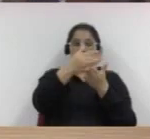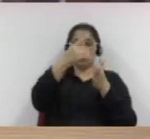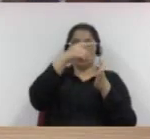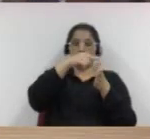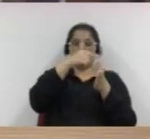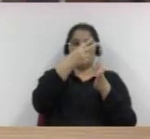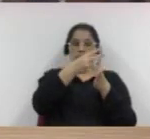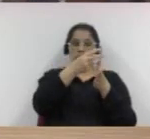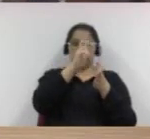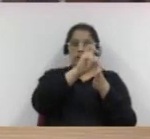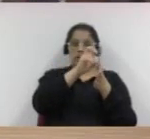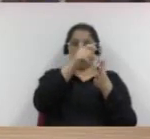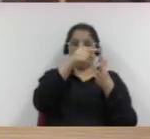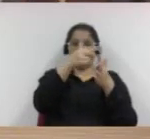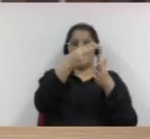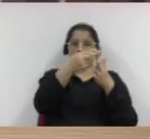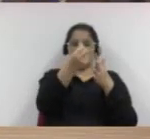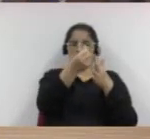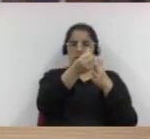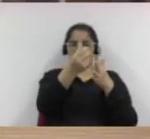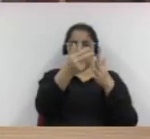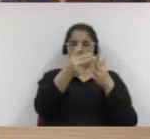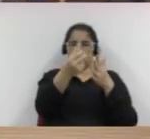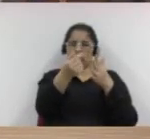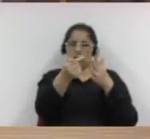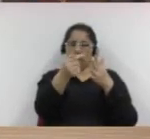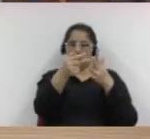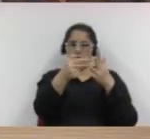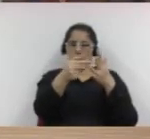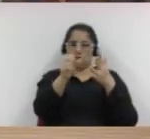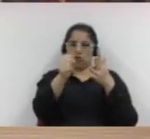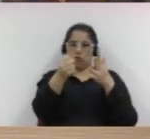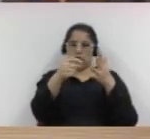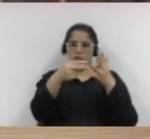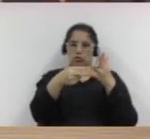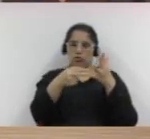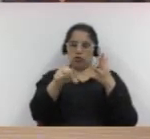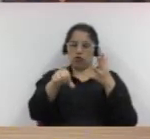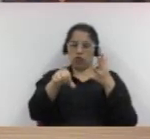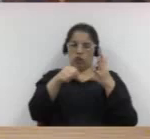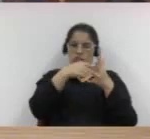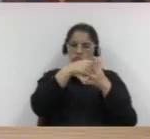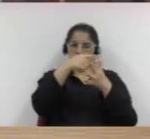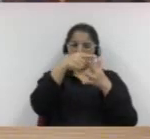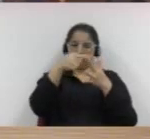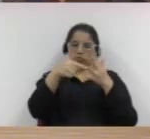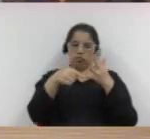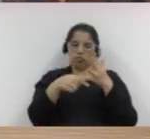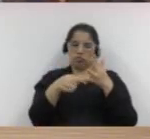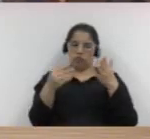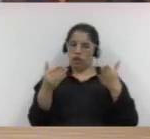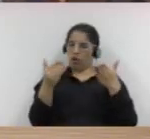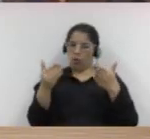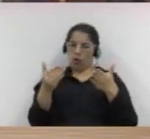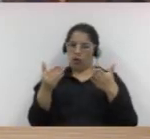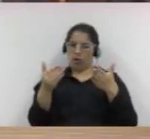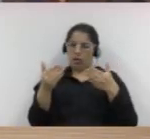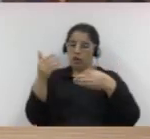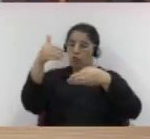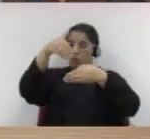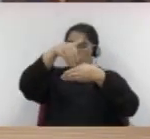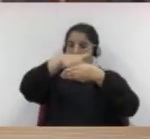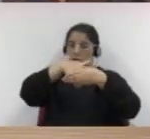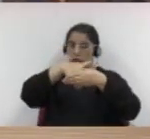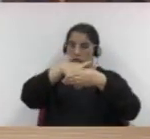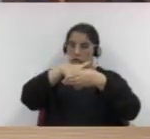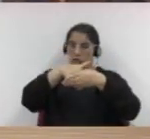ele não poderia estar. Posso depois falar um pouco, presidente? Depois na justificativa, por favor. Agora já está, eu vou colocar em